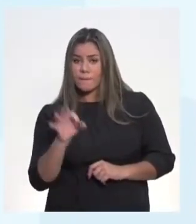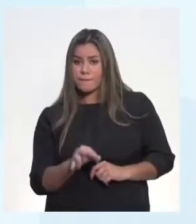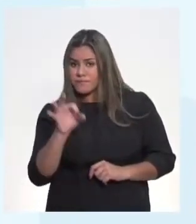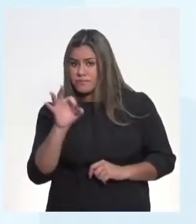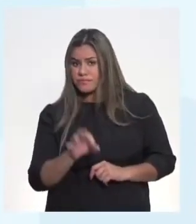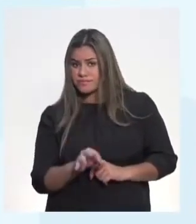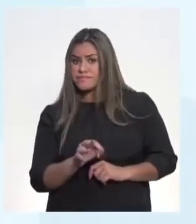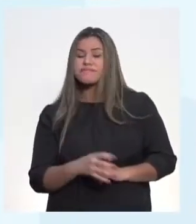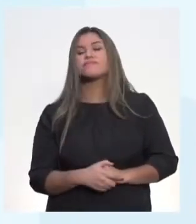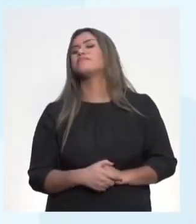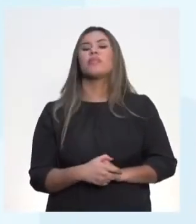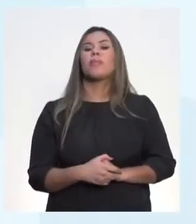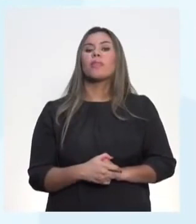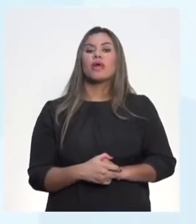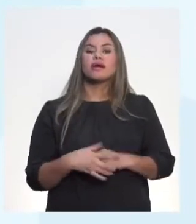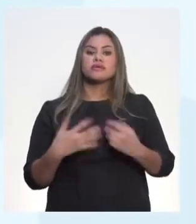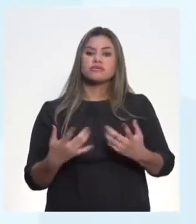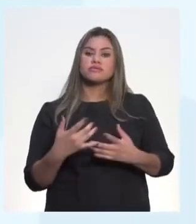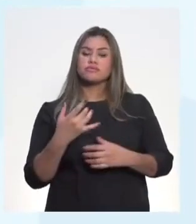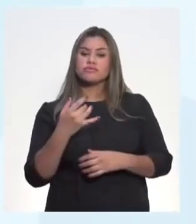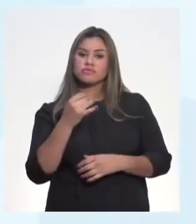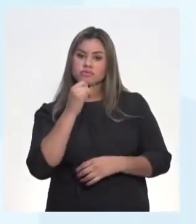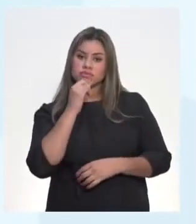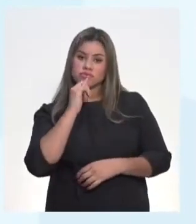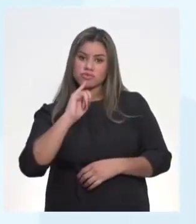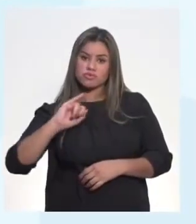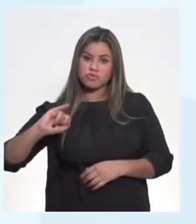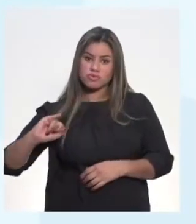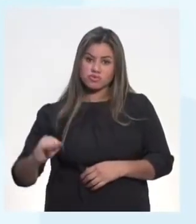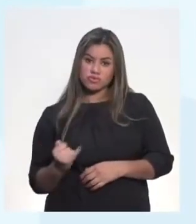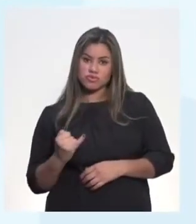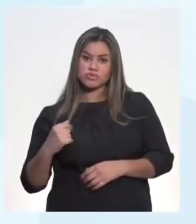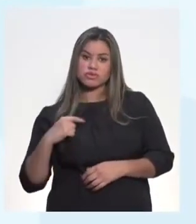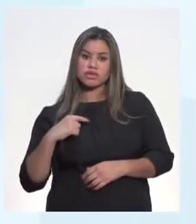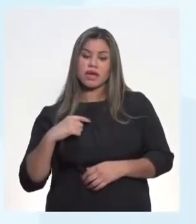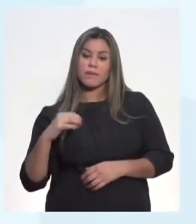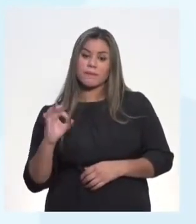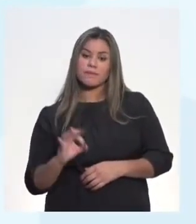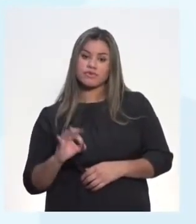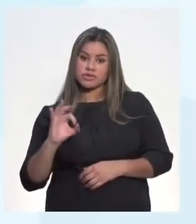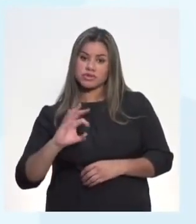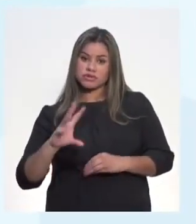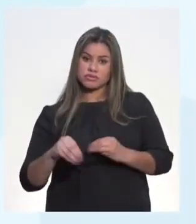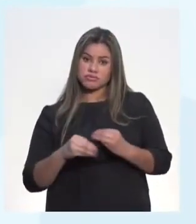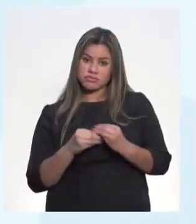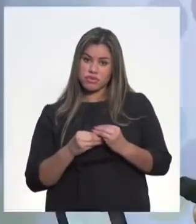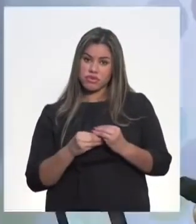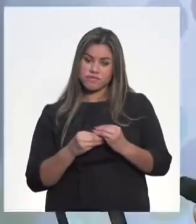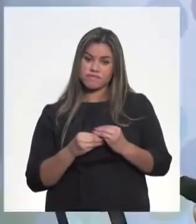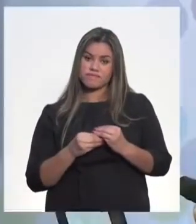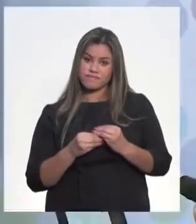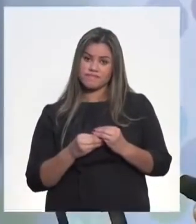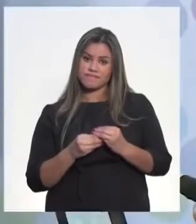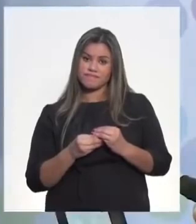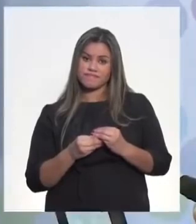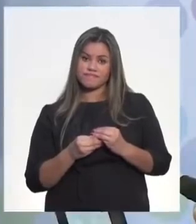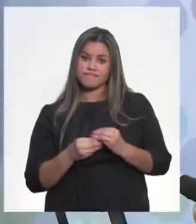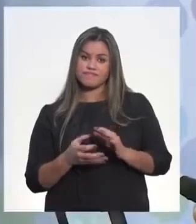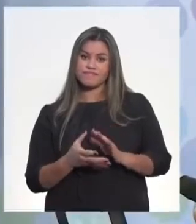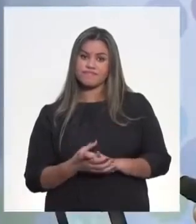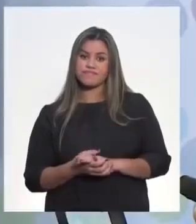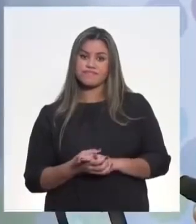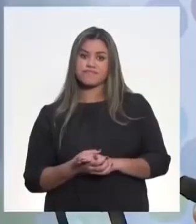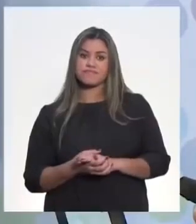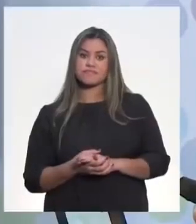percentuais. Então, no caso dos juros, a porcentagem é acrescentada ao valor inicial, que foi aquilo que a gente conversou ontem